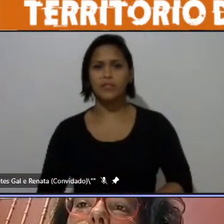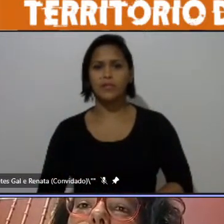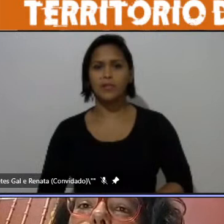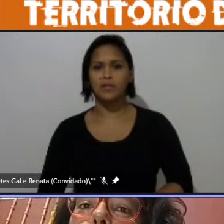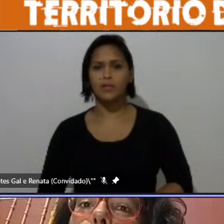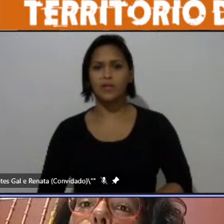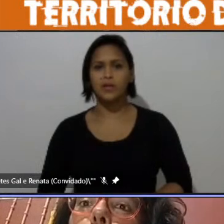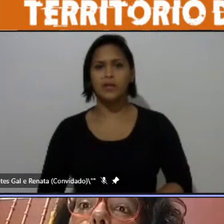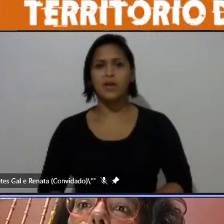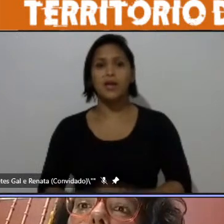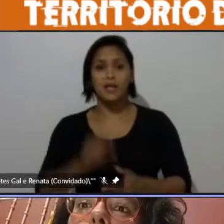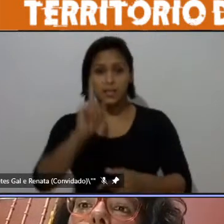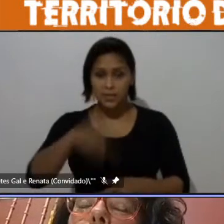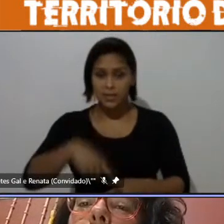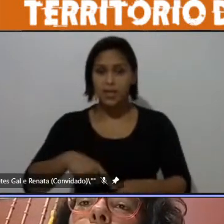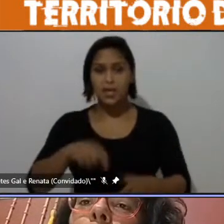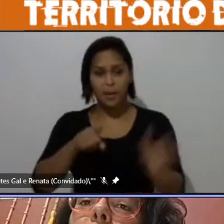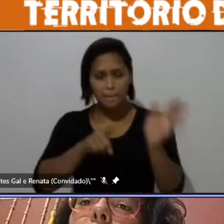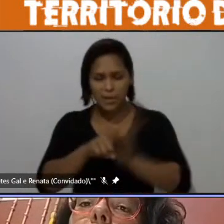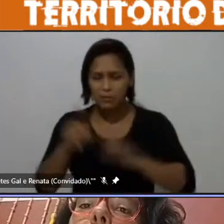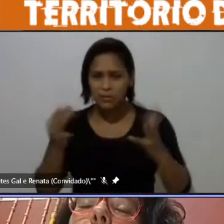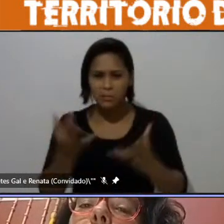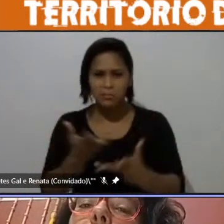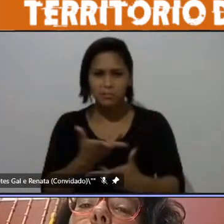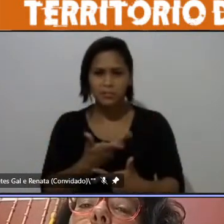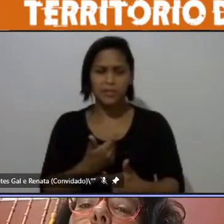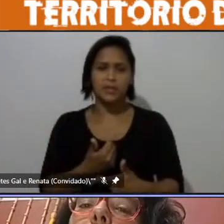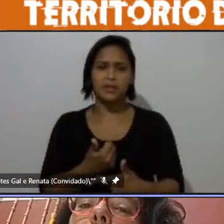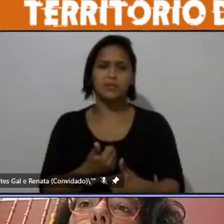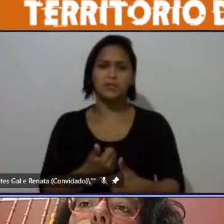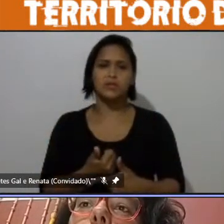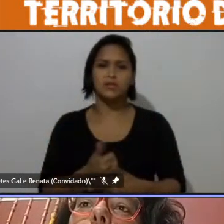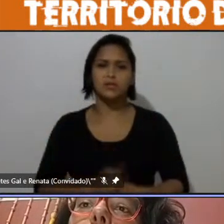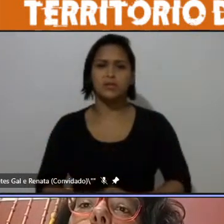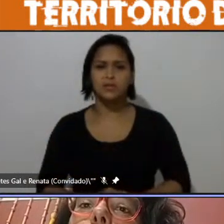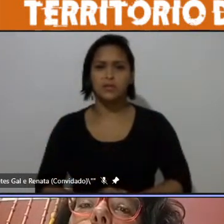excelente, Douglas, sua pergunta, né?